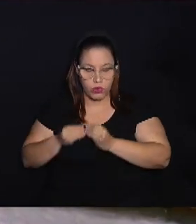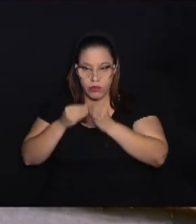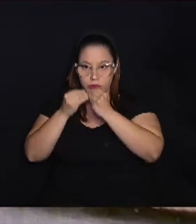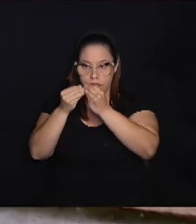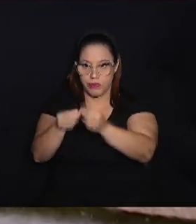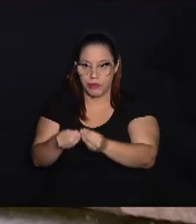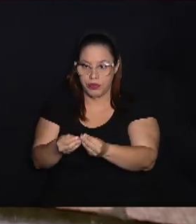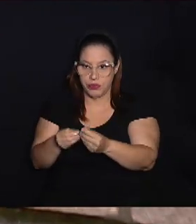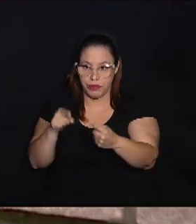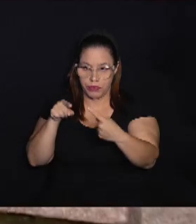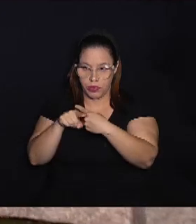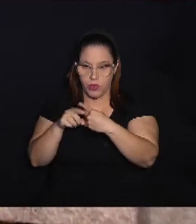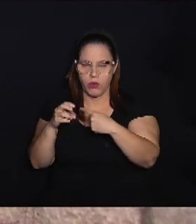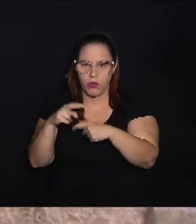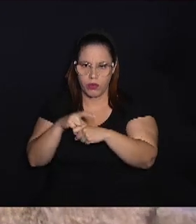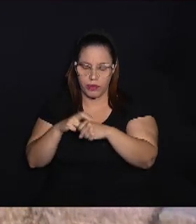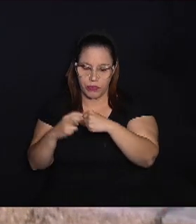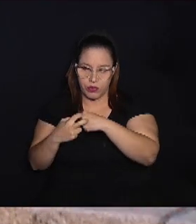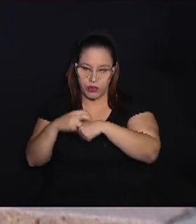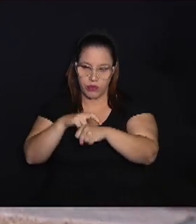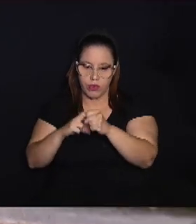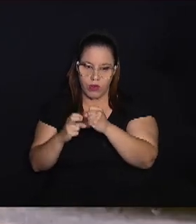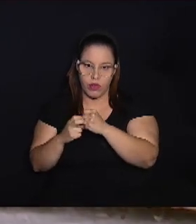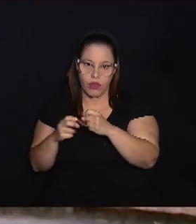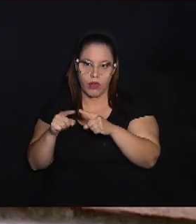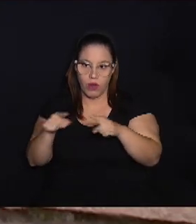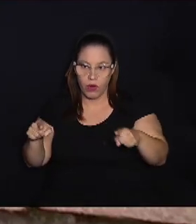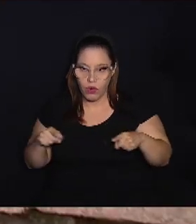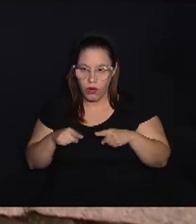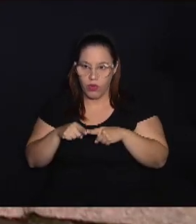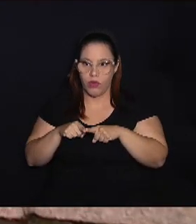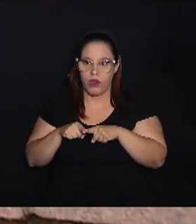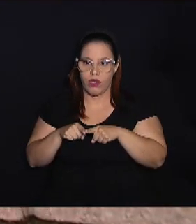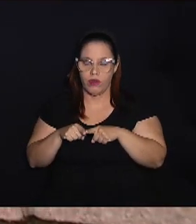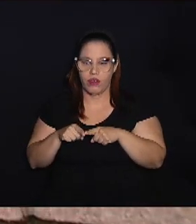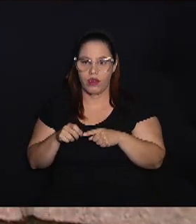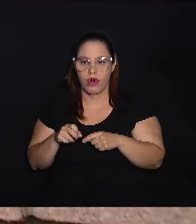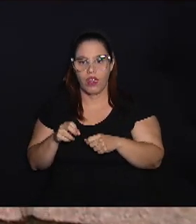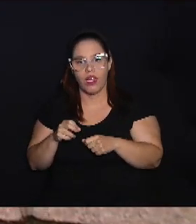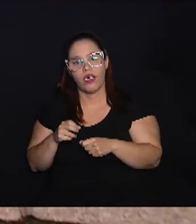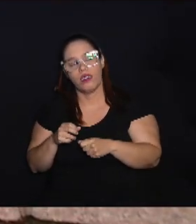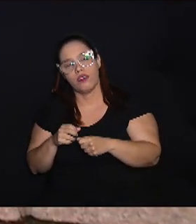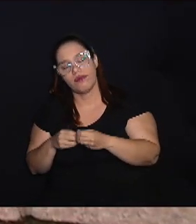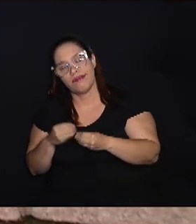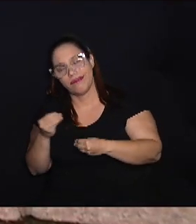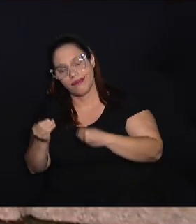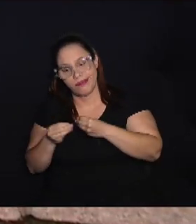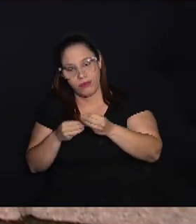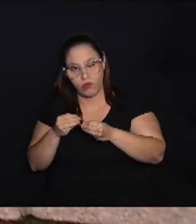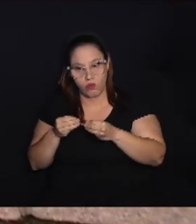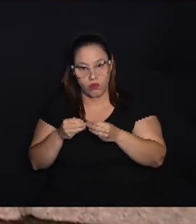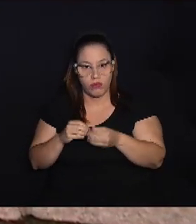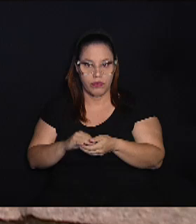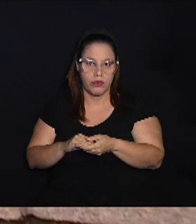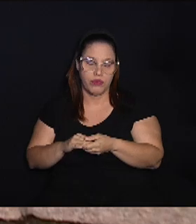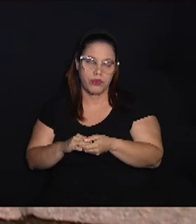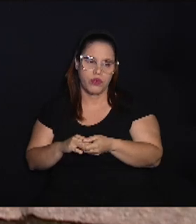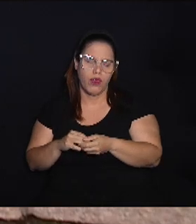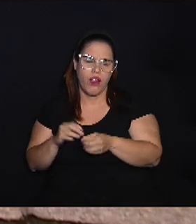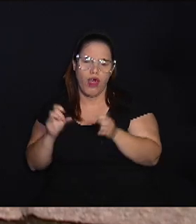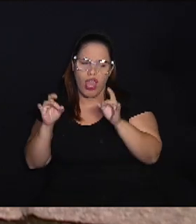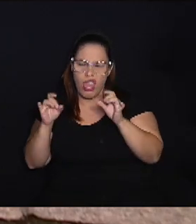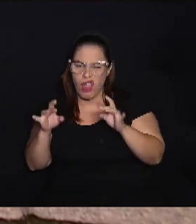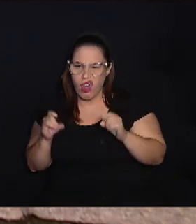contra a dengue. E as salas de vacinação funcionam conforme o horário de funcionamento de cada unidade. Detalhes sobre cada